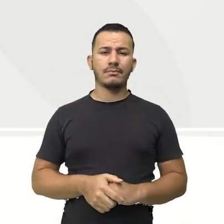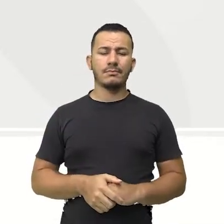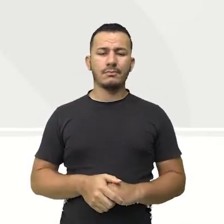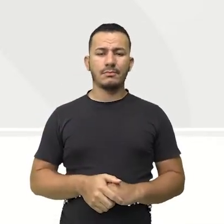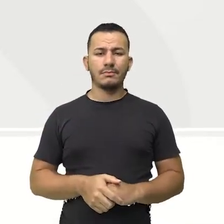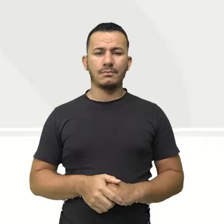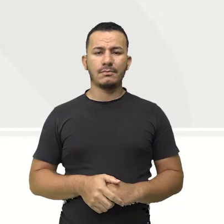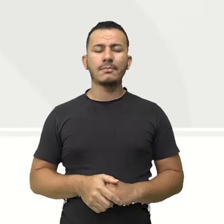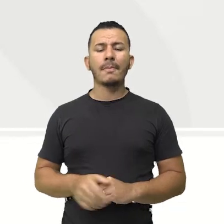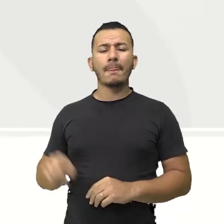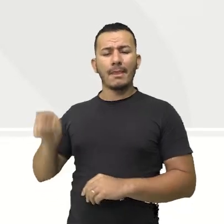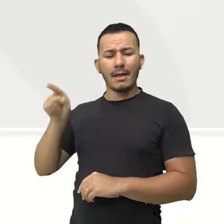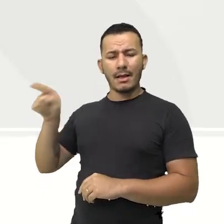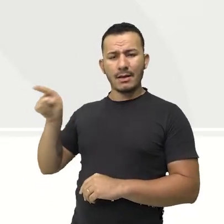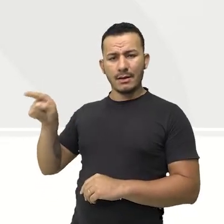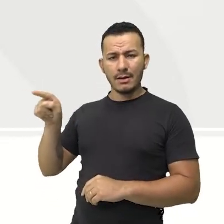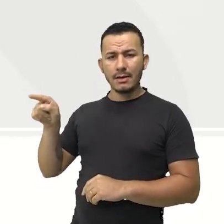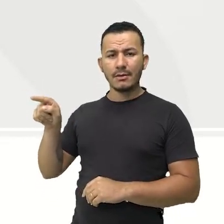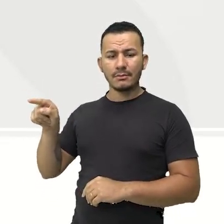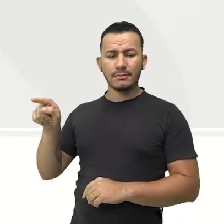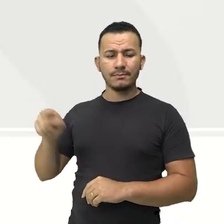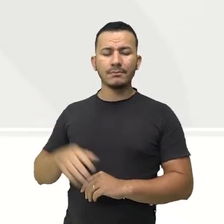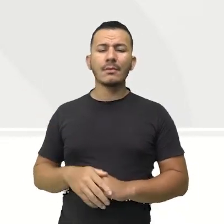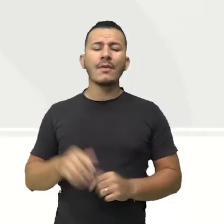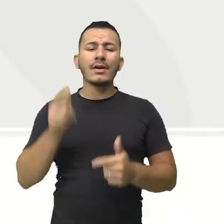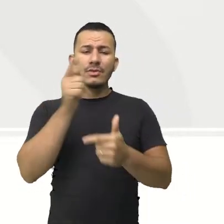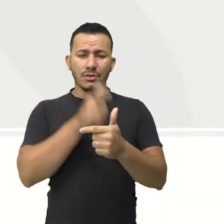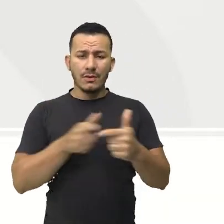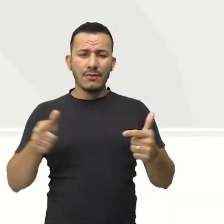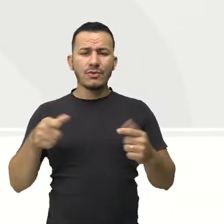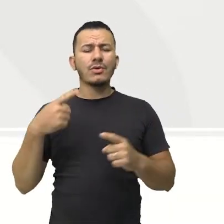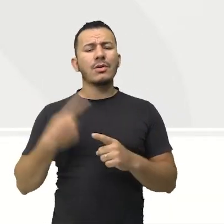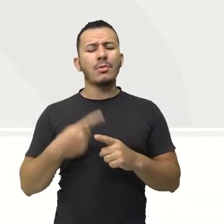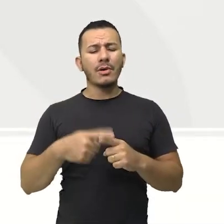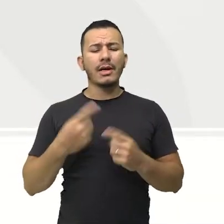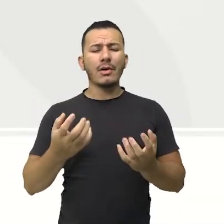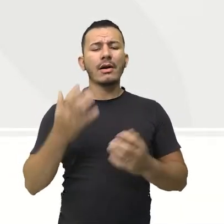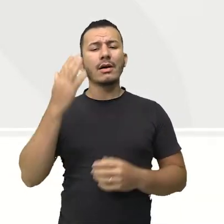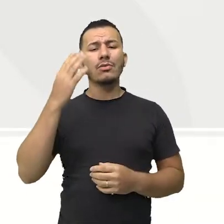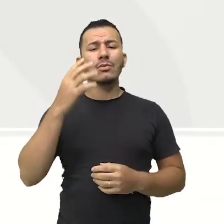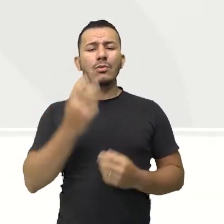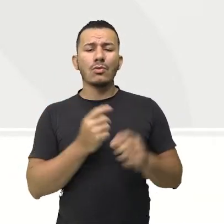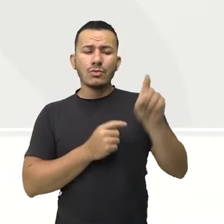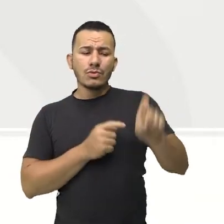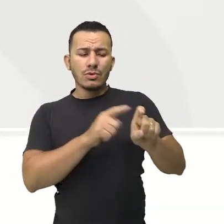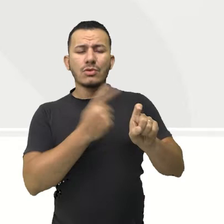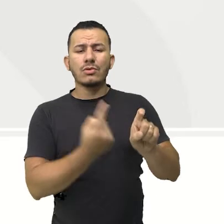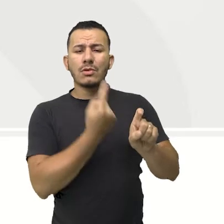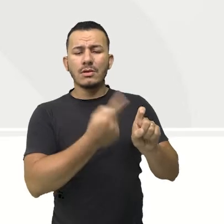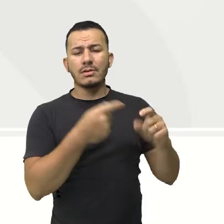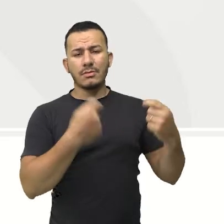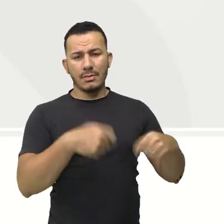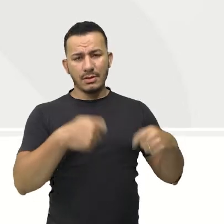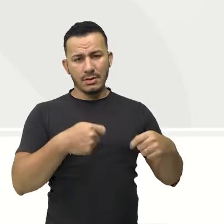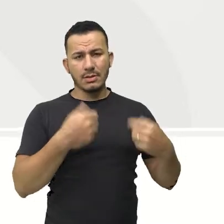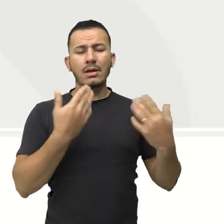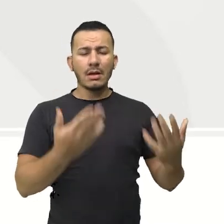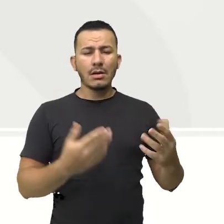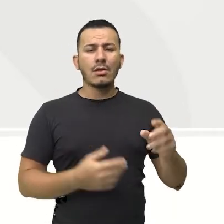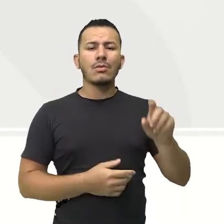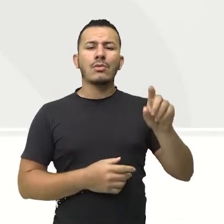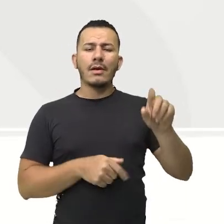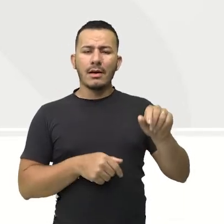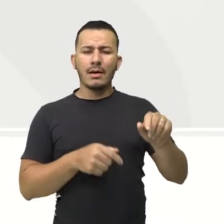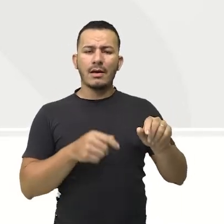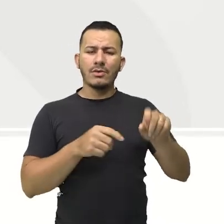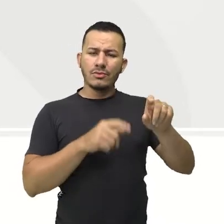dividir. Aí, ó, nesse caso, presta atenção, ó, tu vai dividir, ó, porque eu quero que o x fique sozinho. Então, eu vou dividir esse lado por